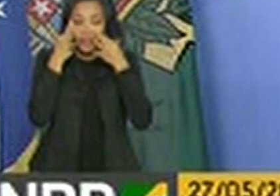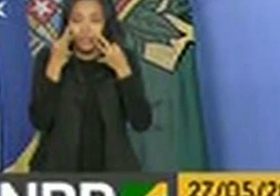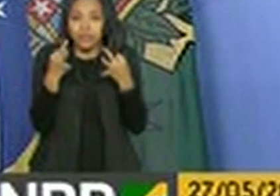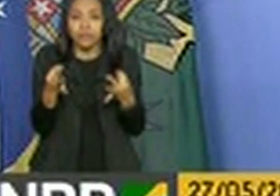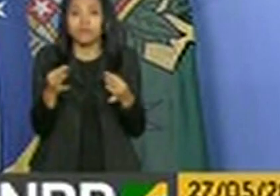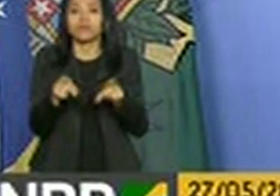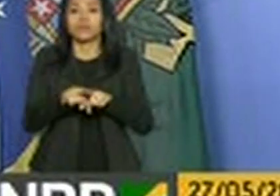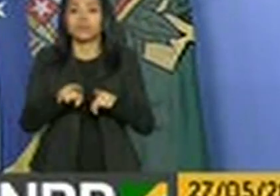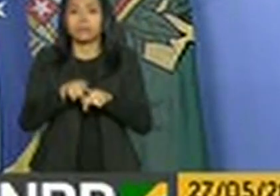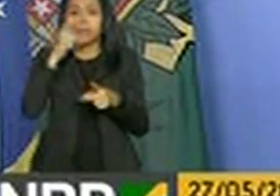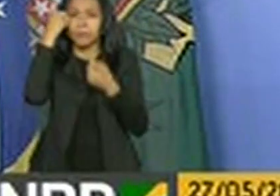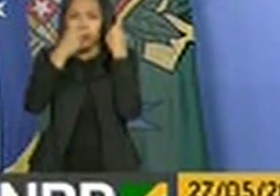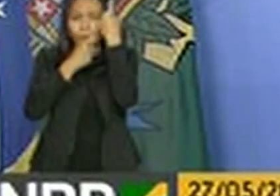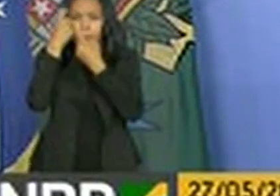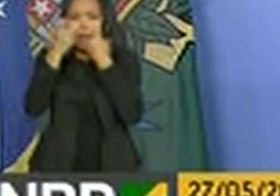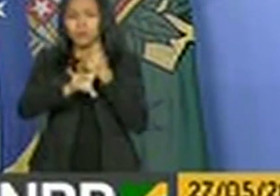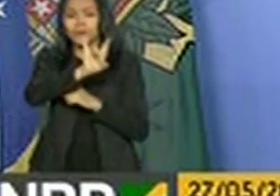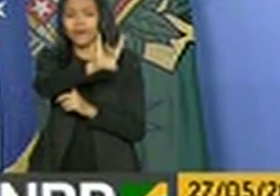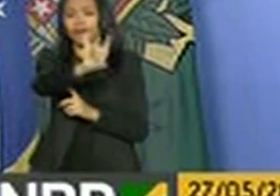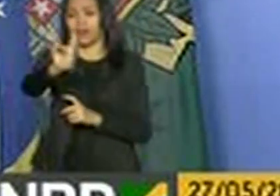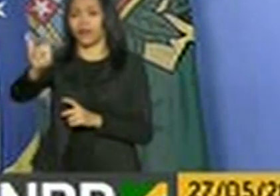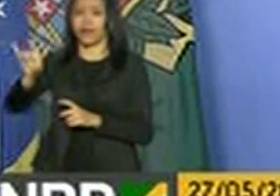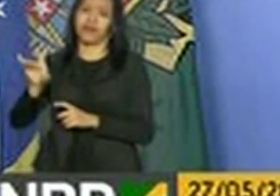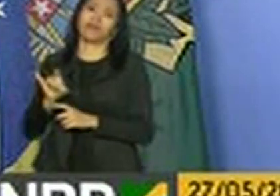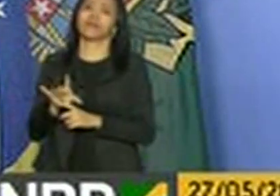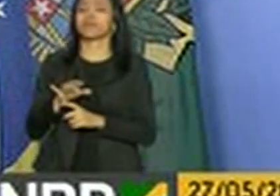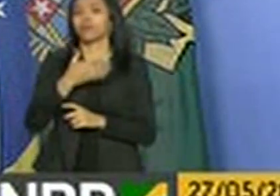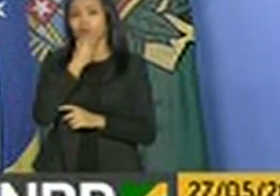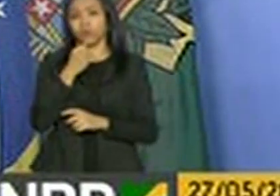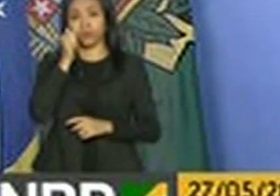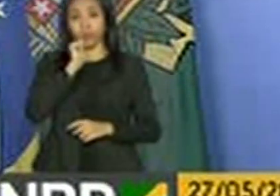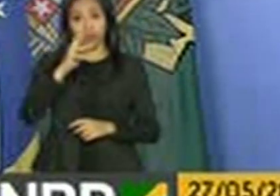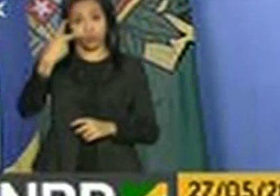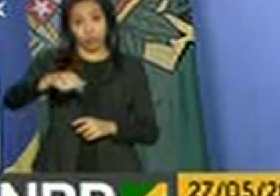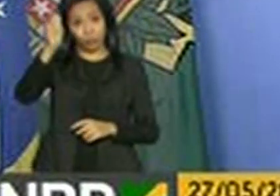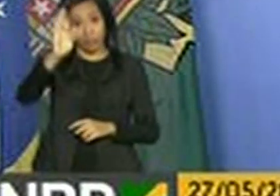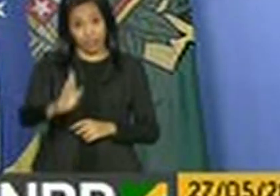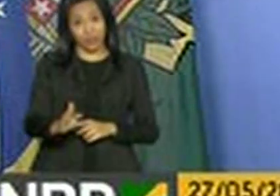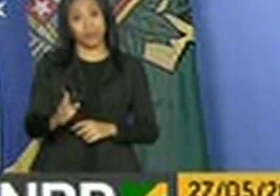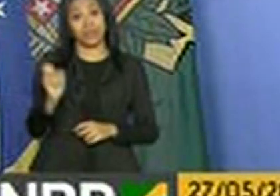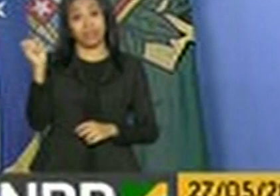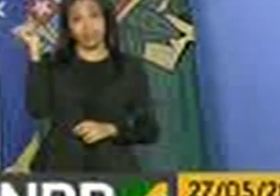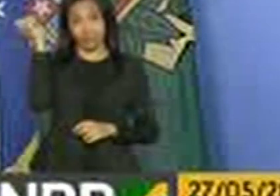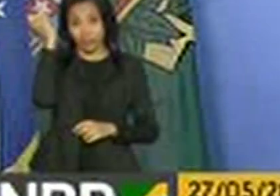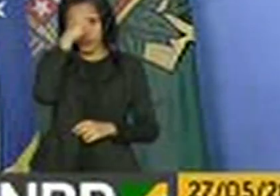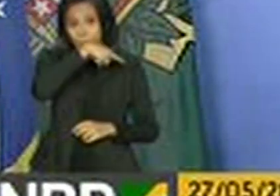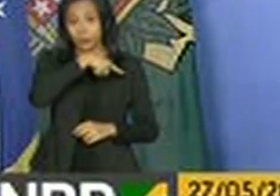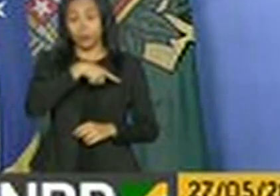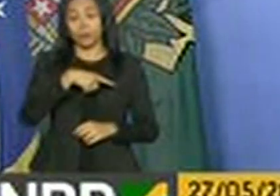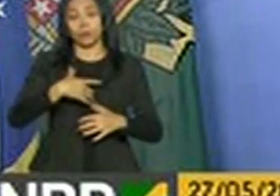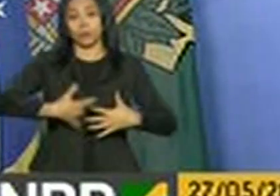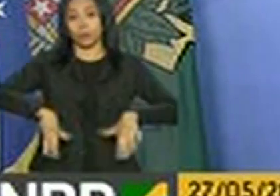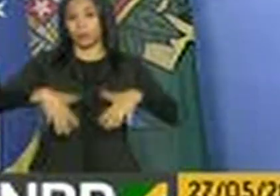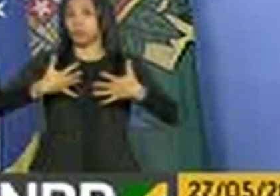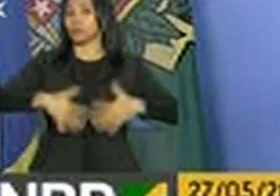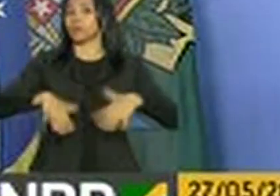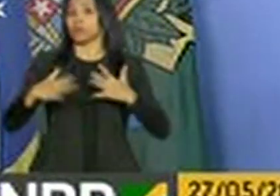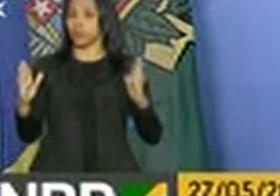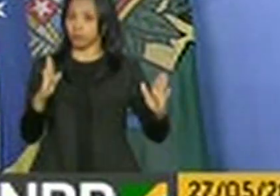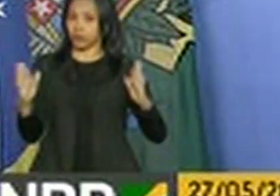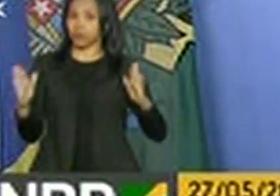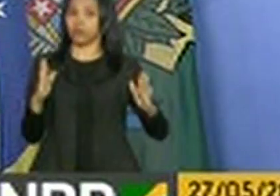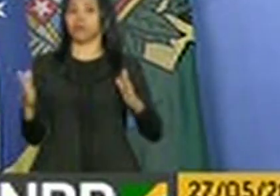preocupado com cada brasileiro e brasileira que enfrentou dificuldades nestes